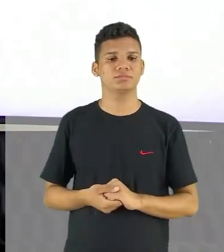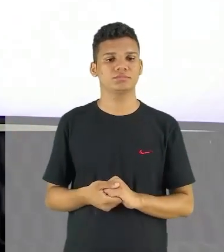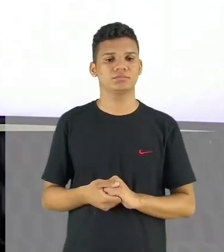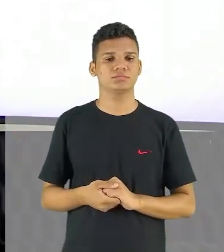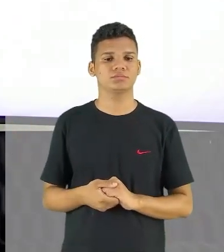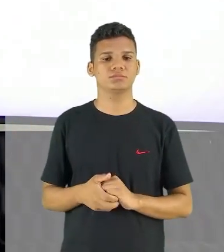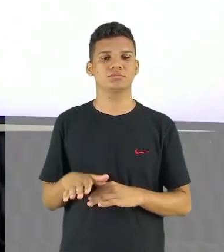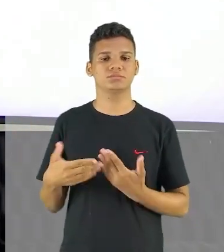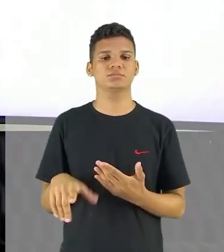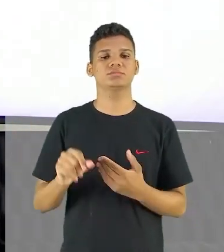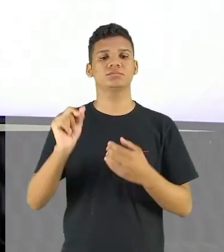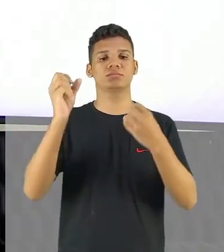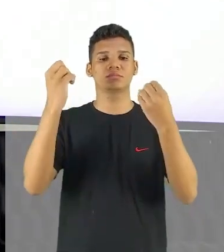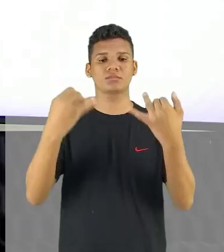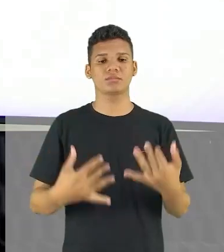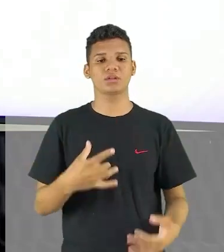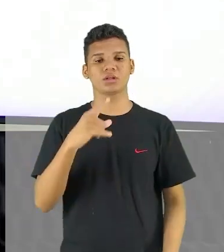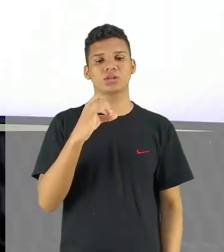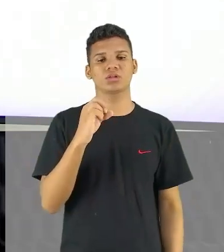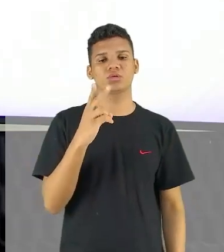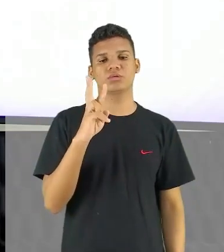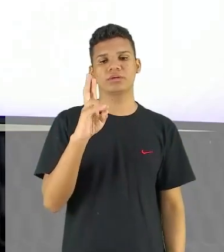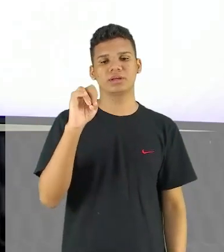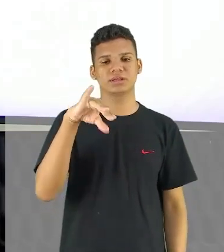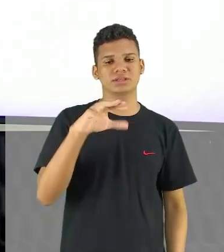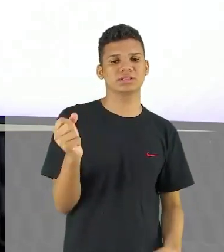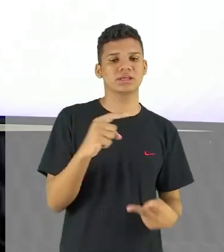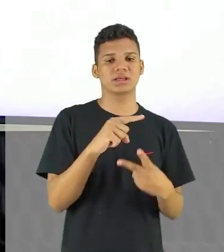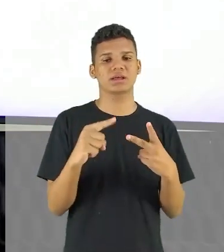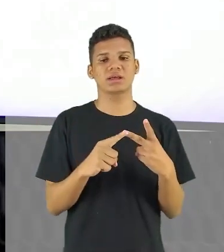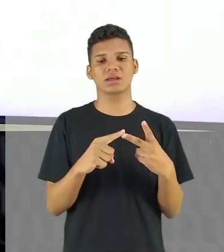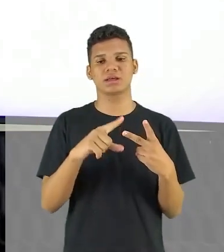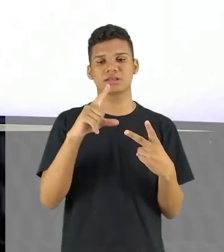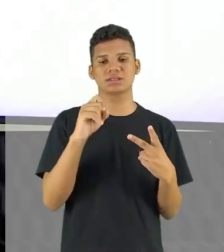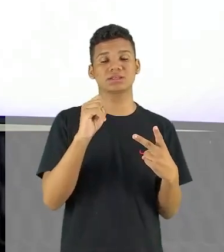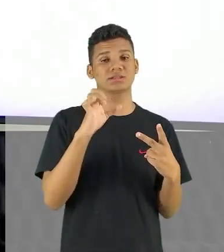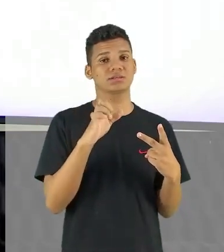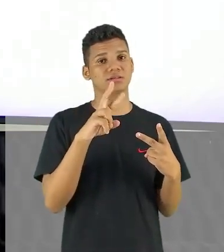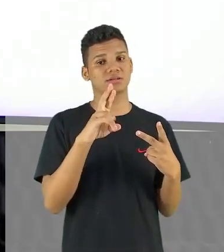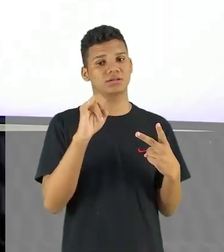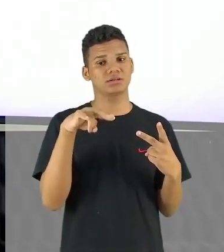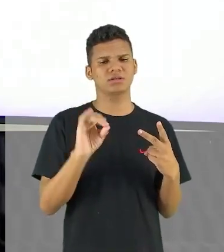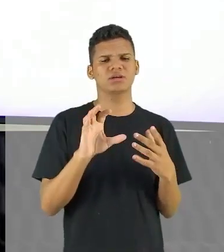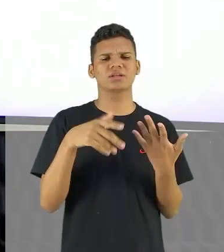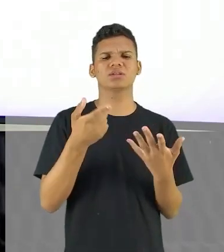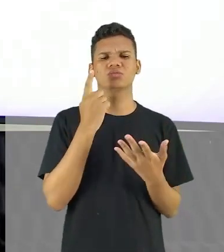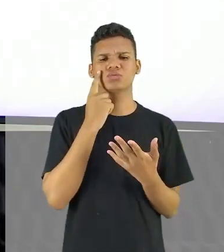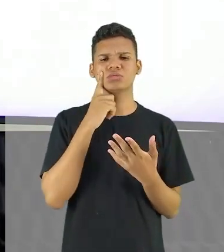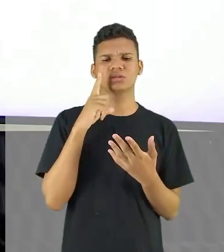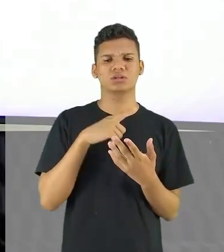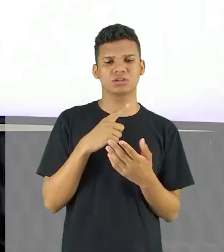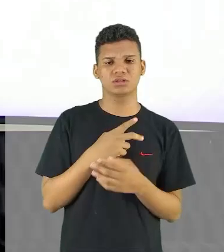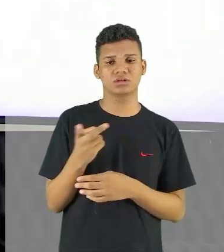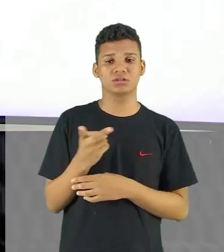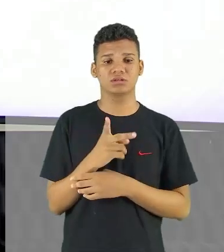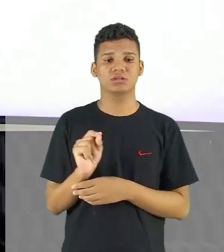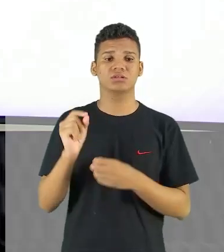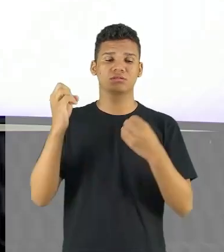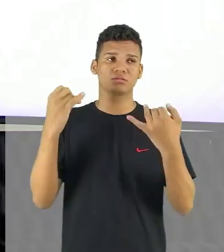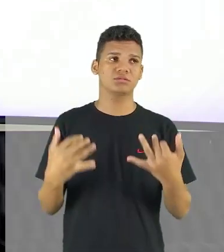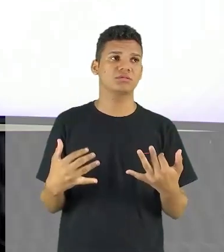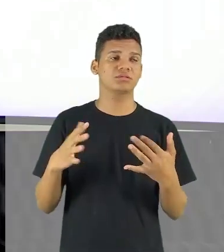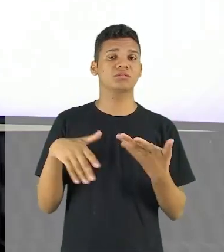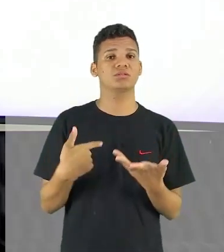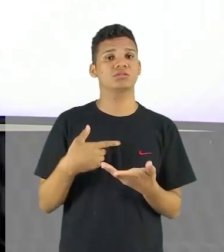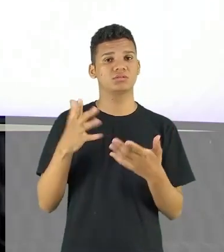Da fala de Lourença e de mestre Severino, pode-se deduzir que há defesa de ideias que comportam. Então, eu já te expliquei quais